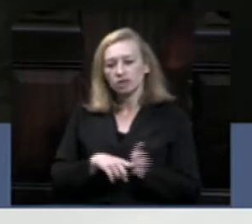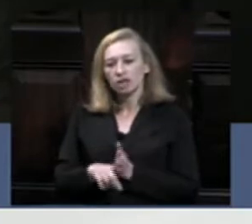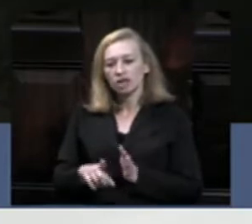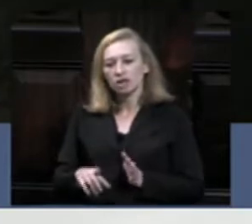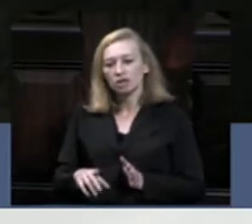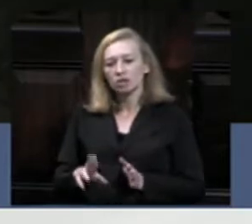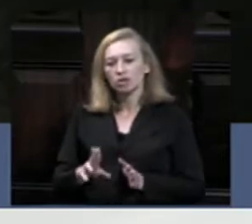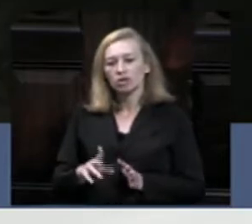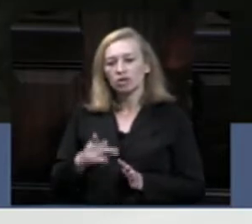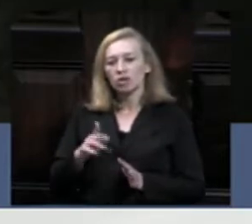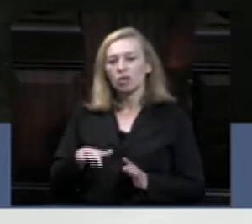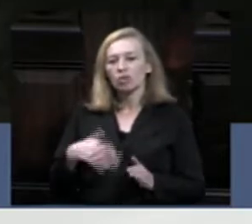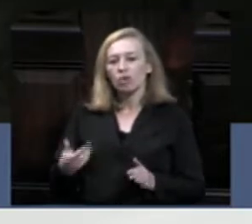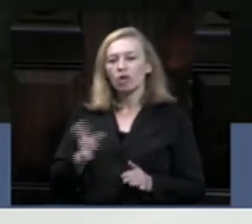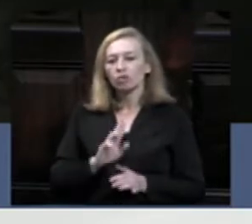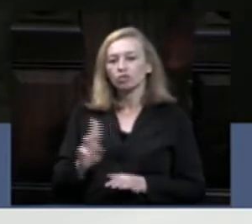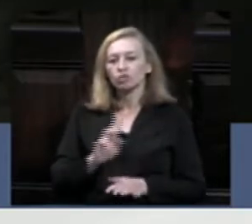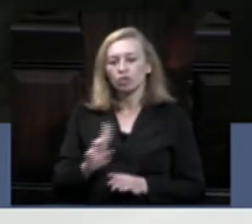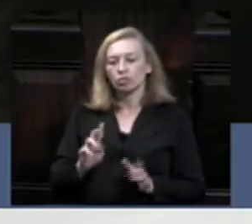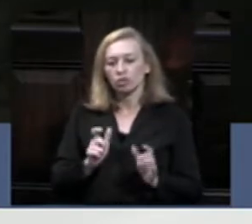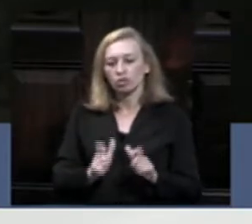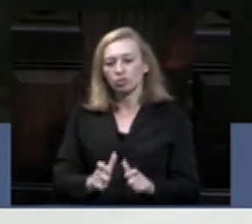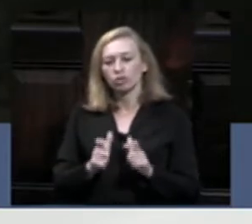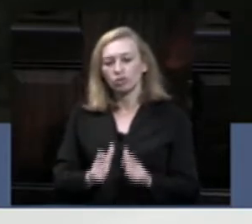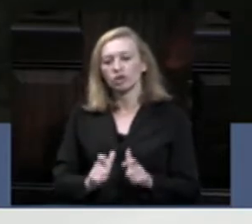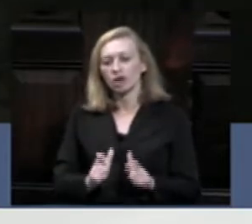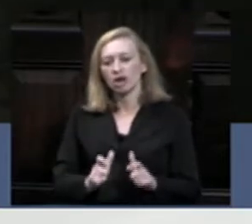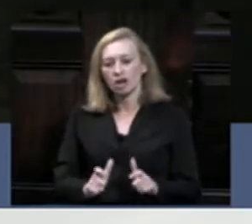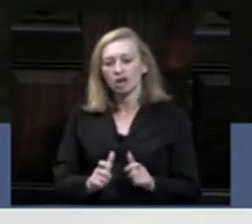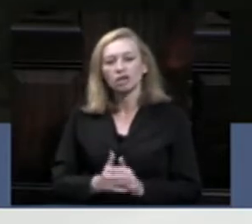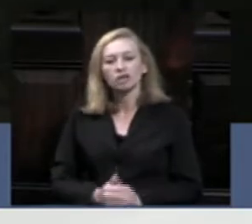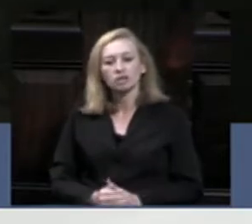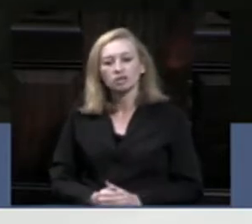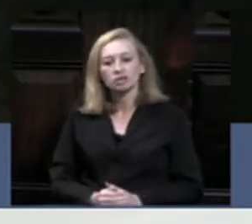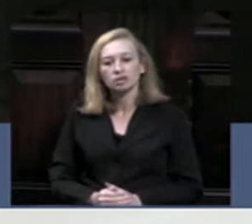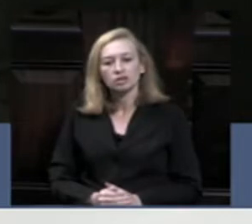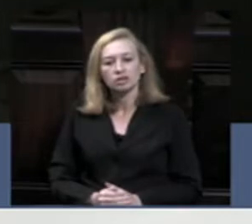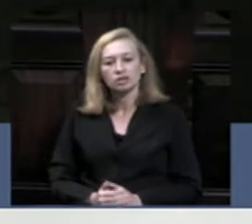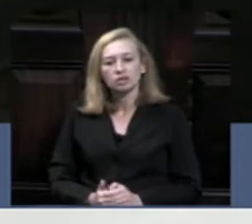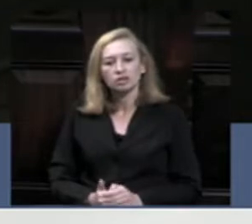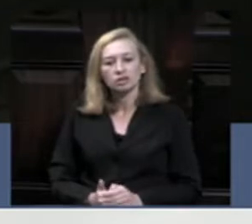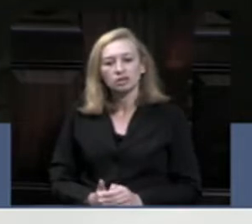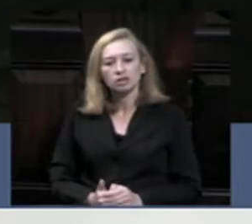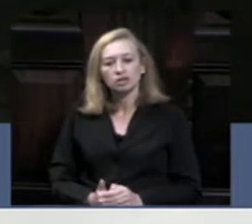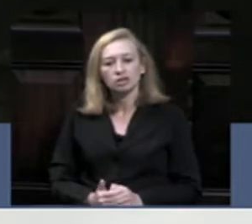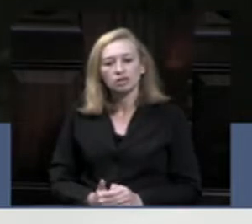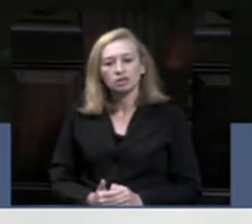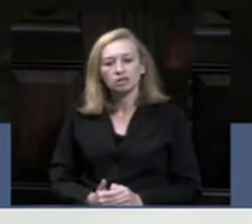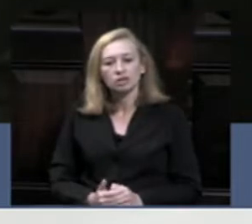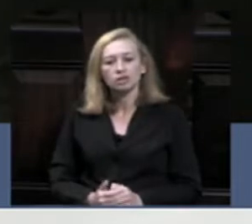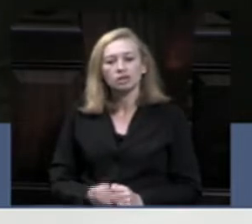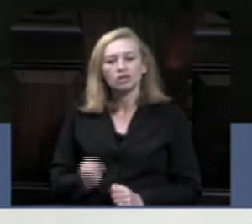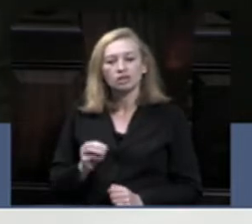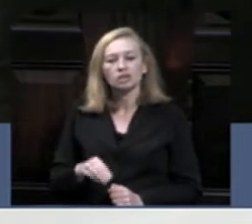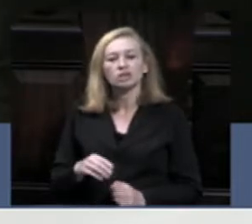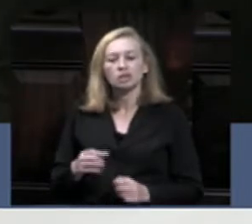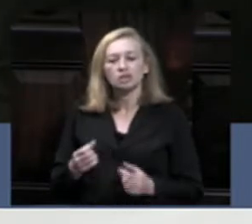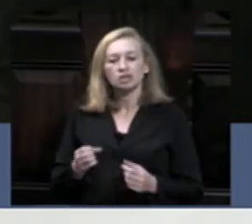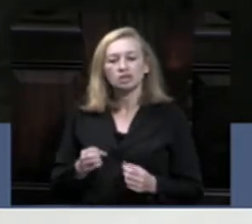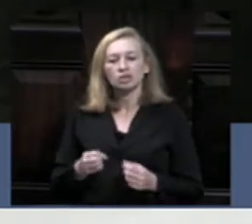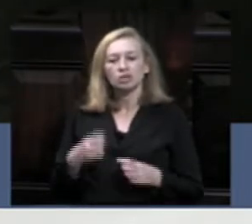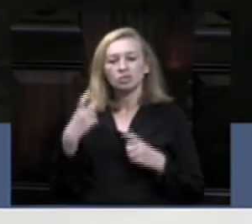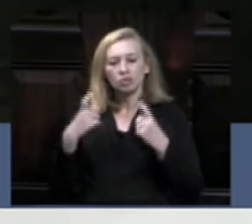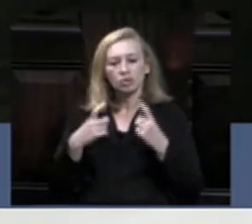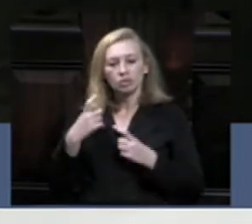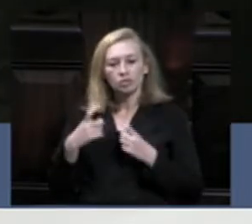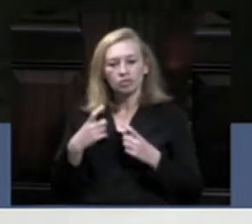de garantir ampliação em torno da lagoa, que inclusive está na pauta esses dias, e esse sim é o grande problema, do